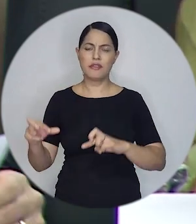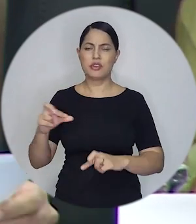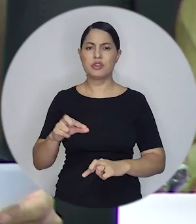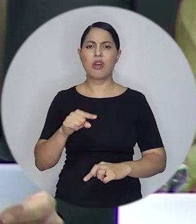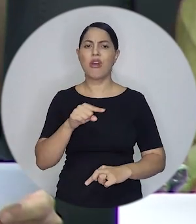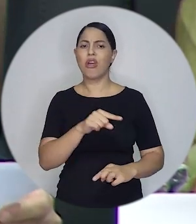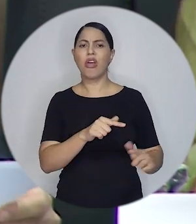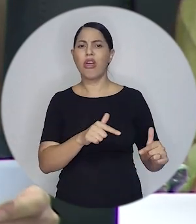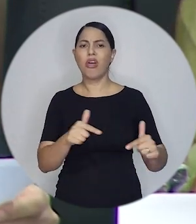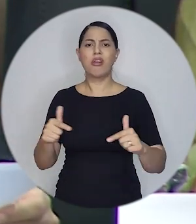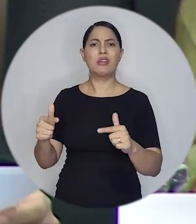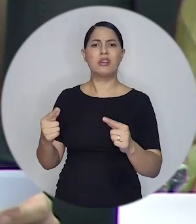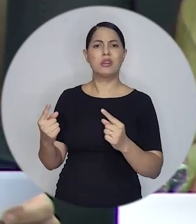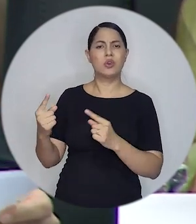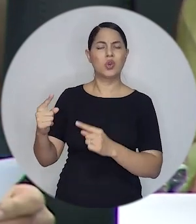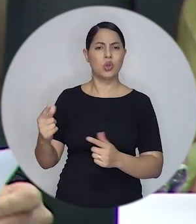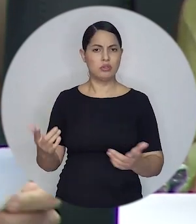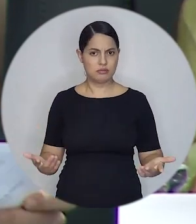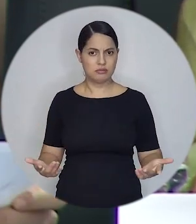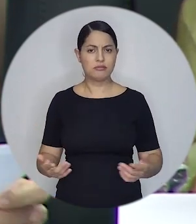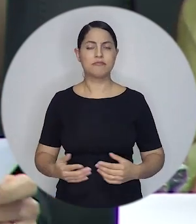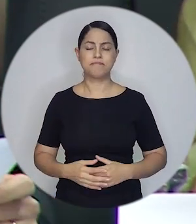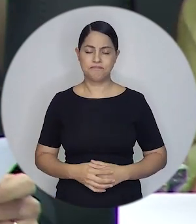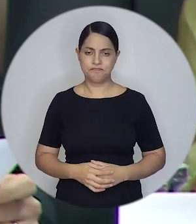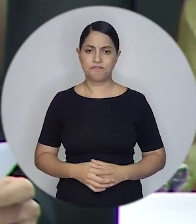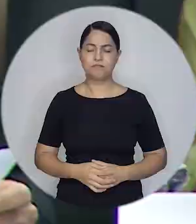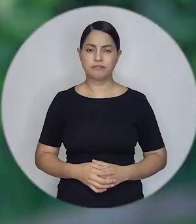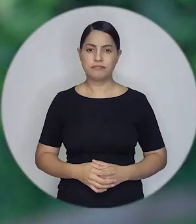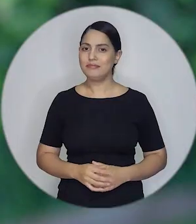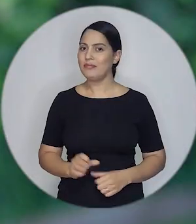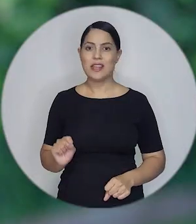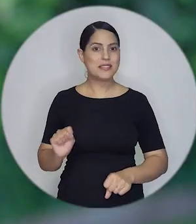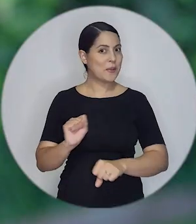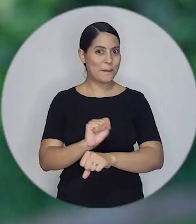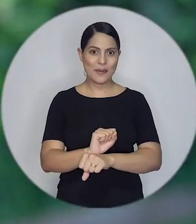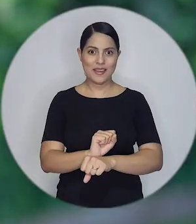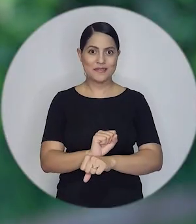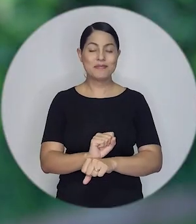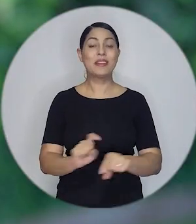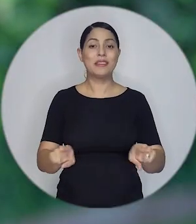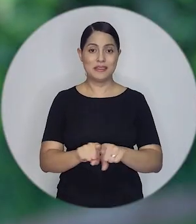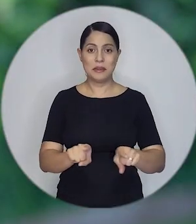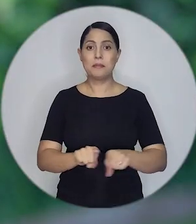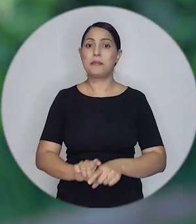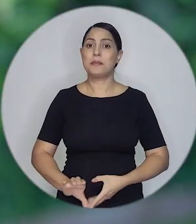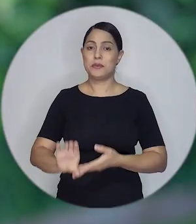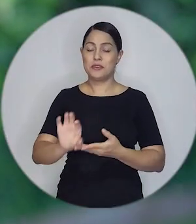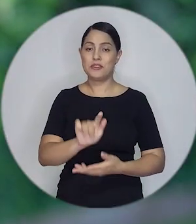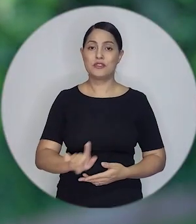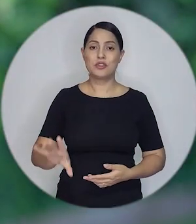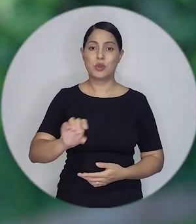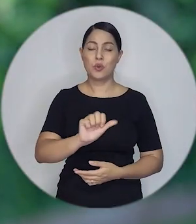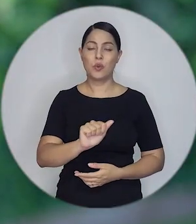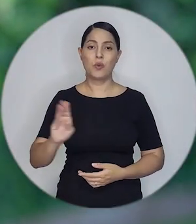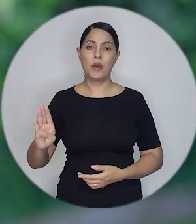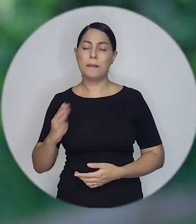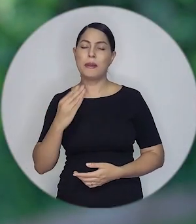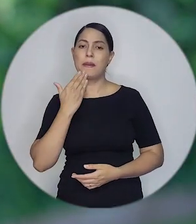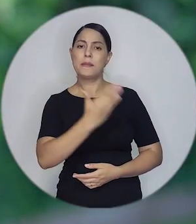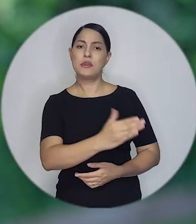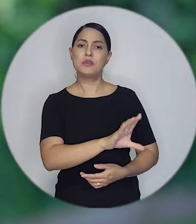apurar os atos ali perpetrados por ele. E não para por aí. O Conselho Pleno da OAB decidiu